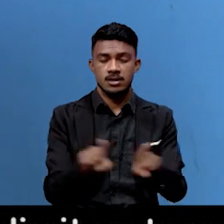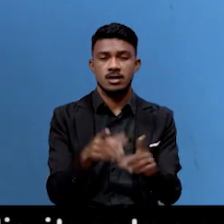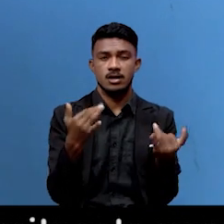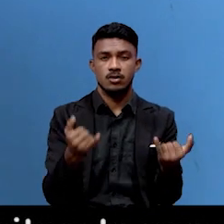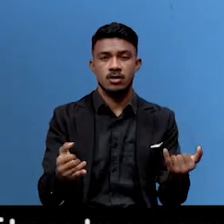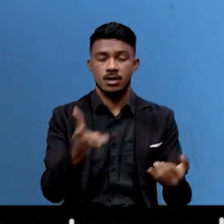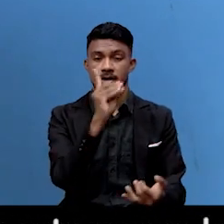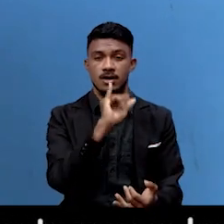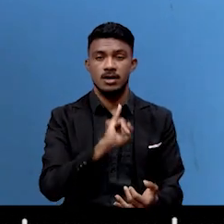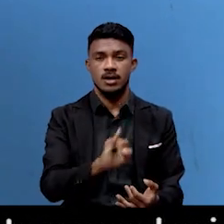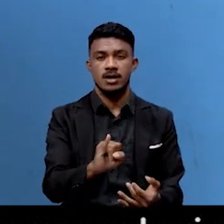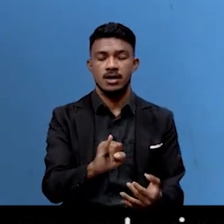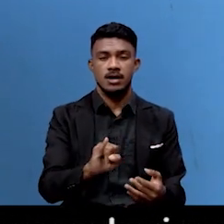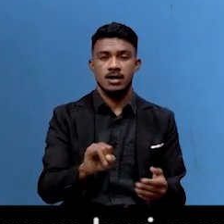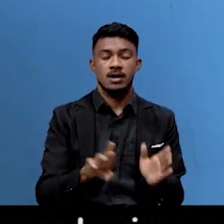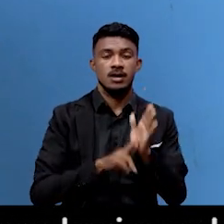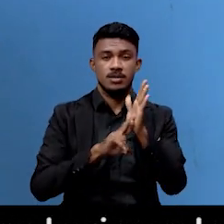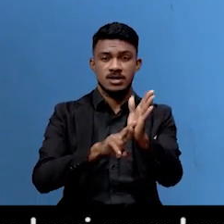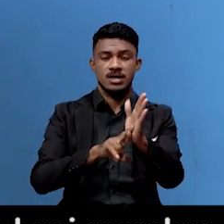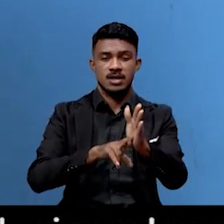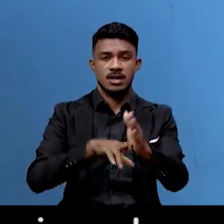Dili capital nacional